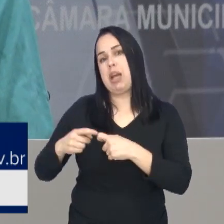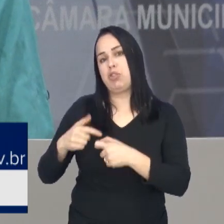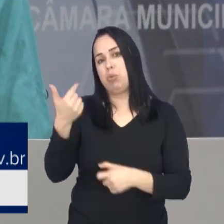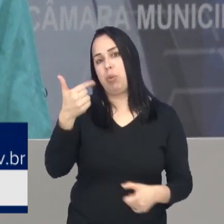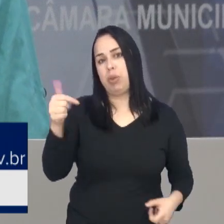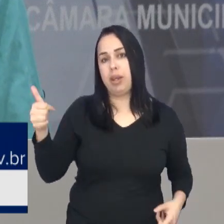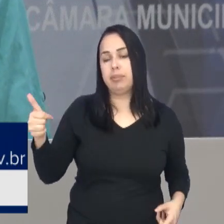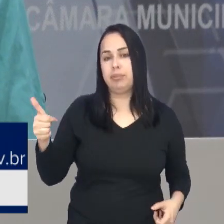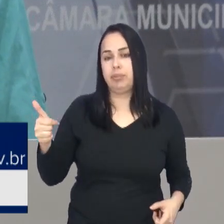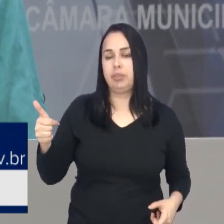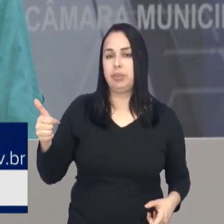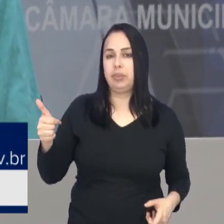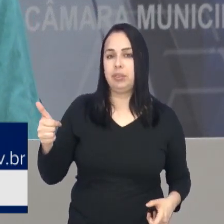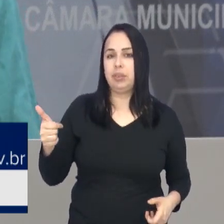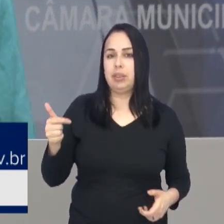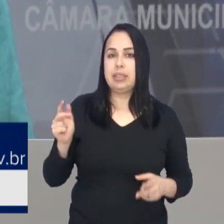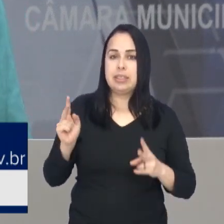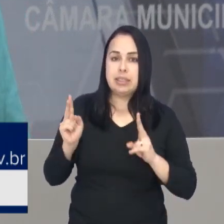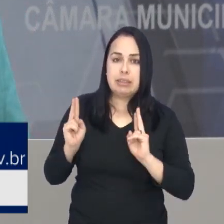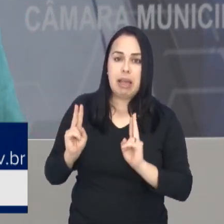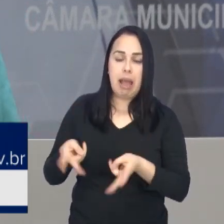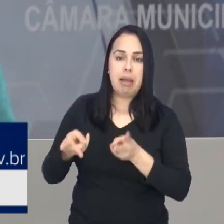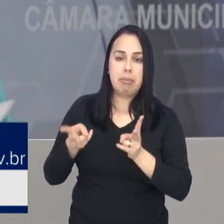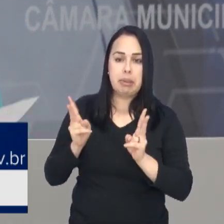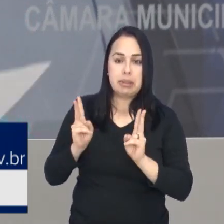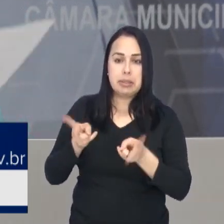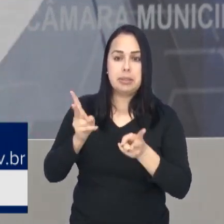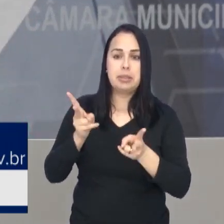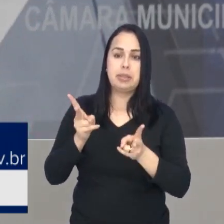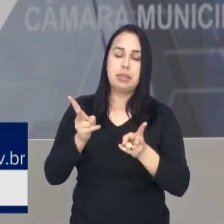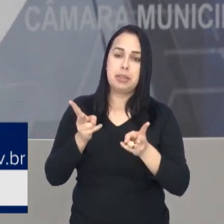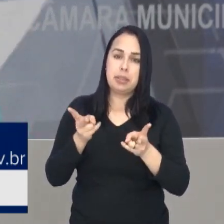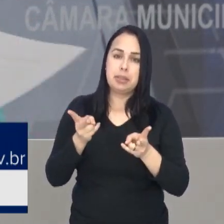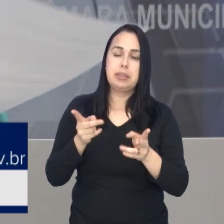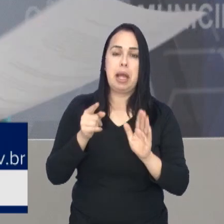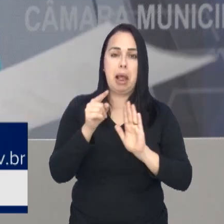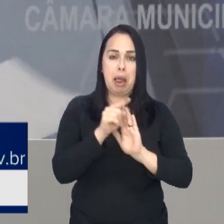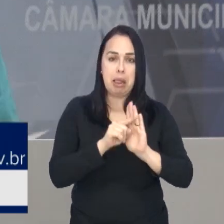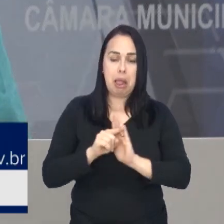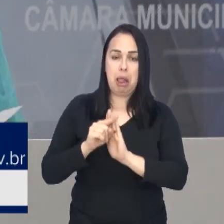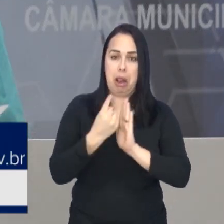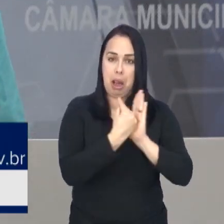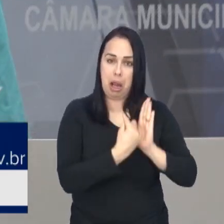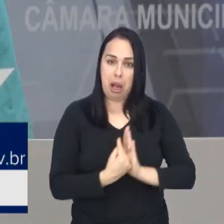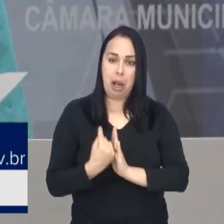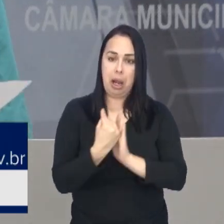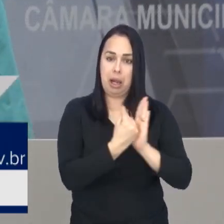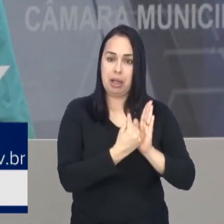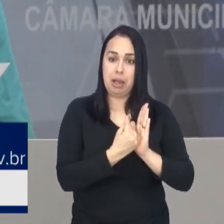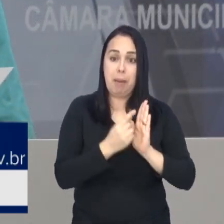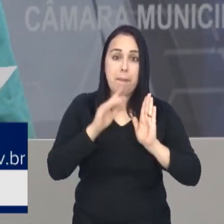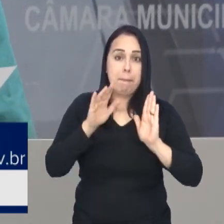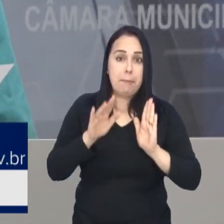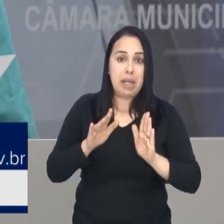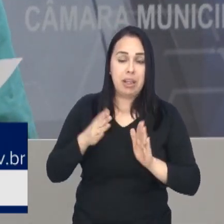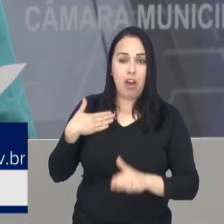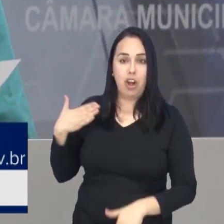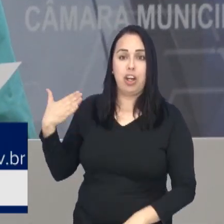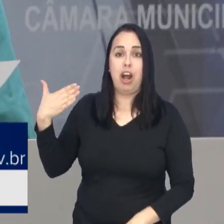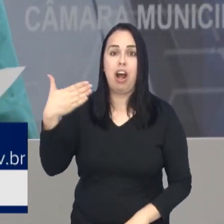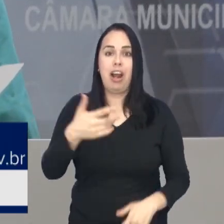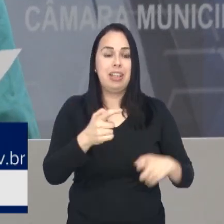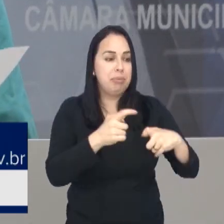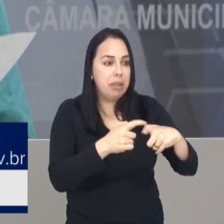continuar sempre tendo muitos convênios, muitos exames, tudo. Chega na hora de passar no médico, nós não